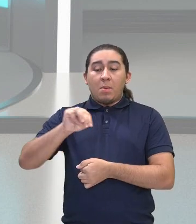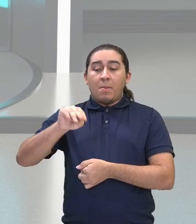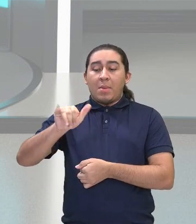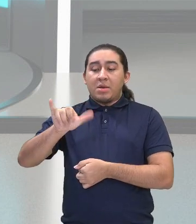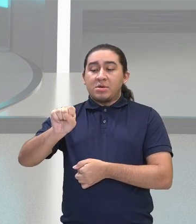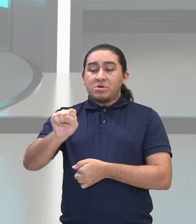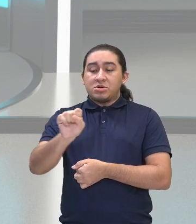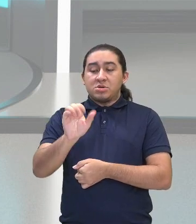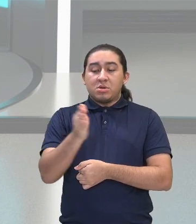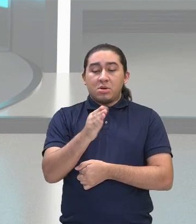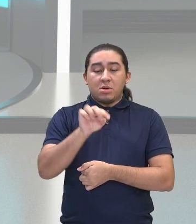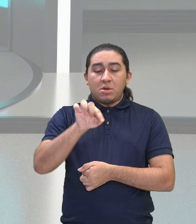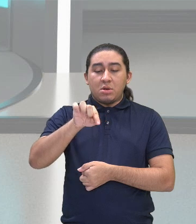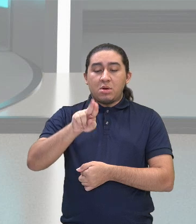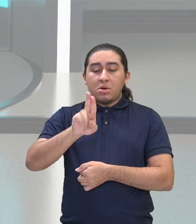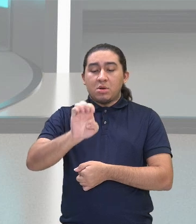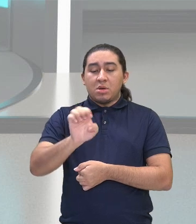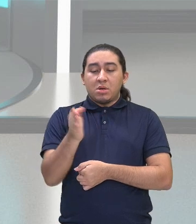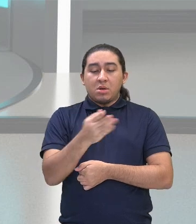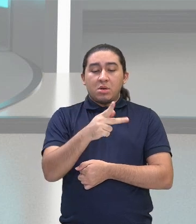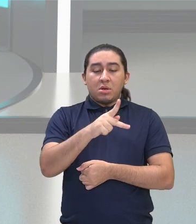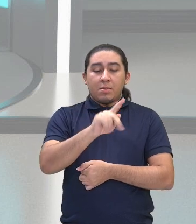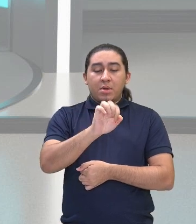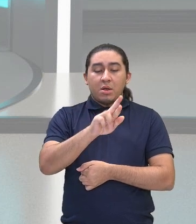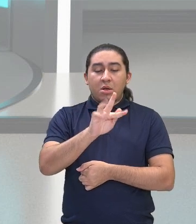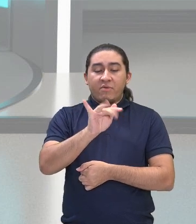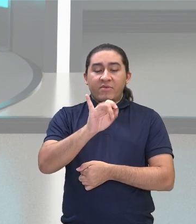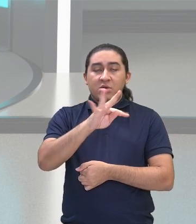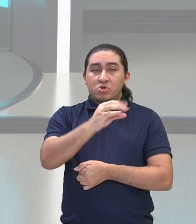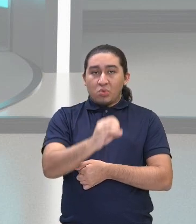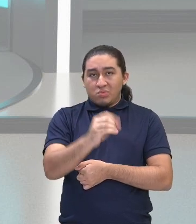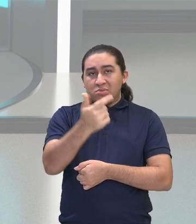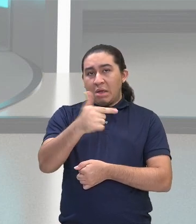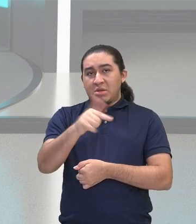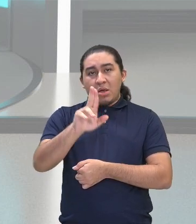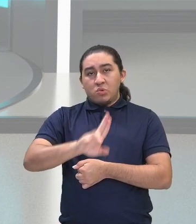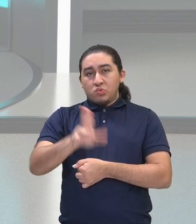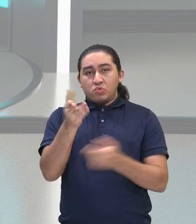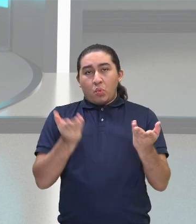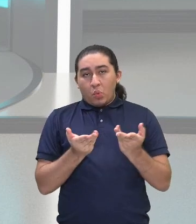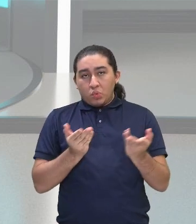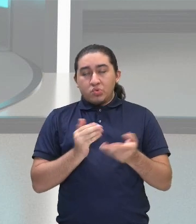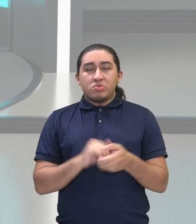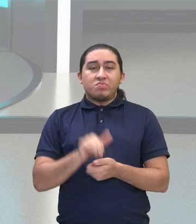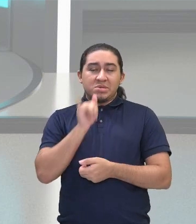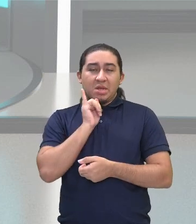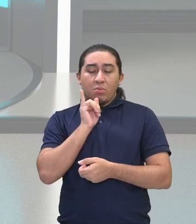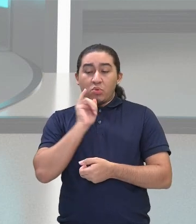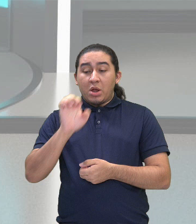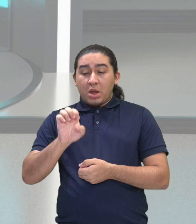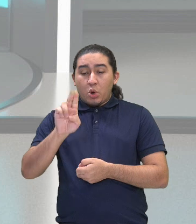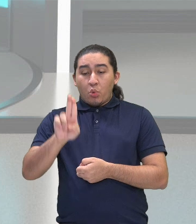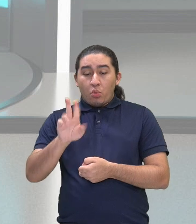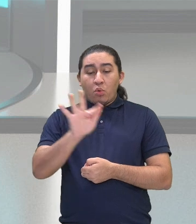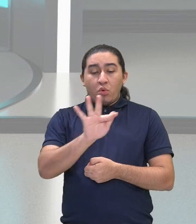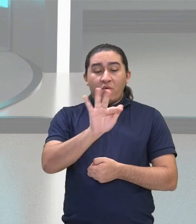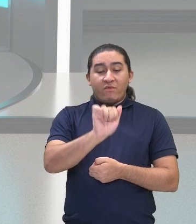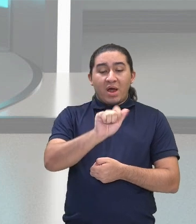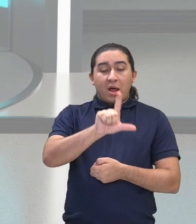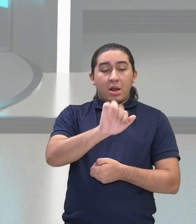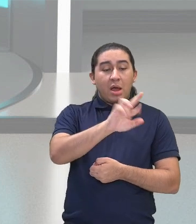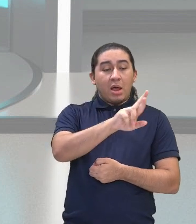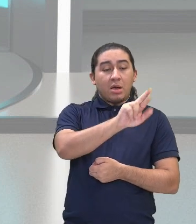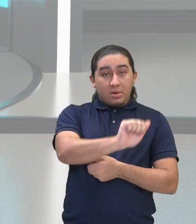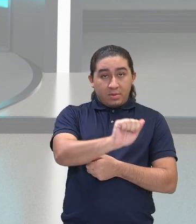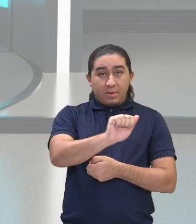eu comera, eu conversara, eu falara. Então, sempre o verbo mais